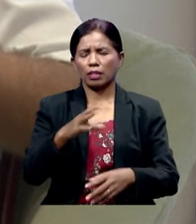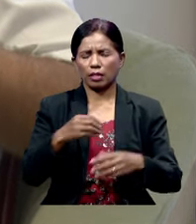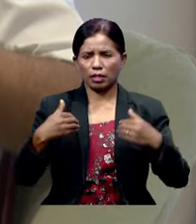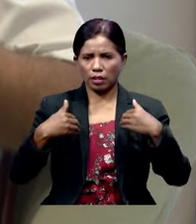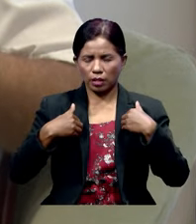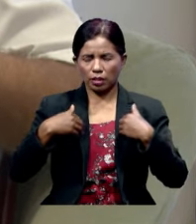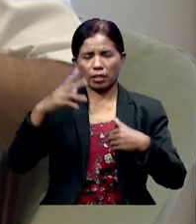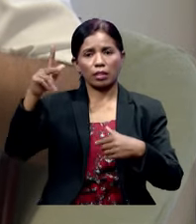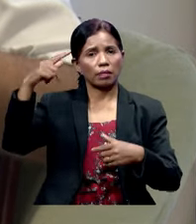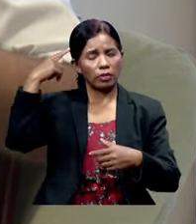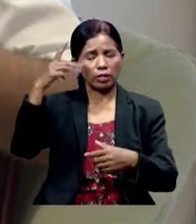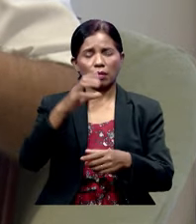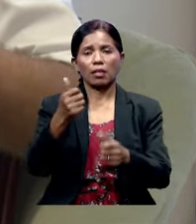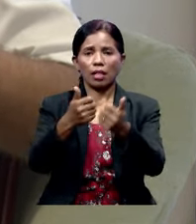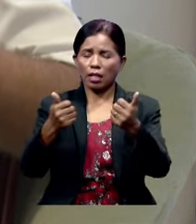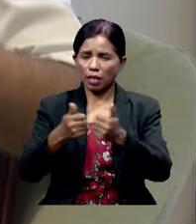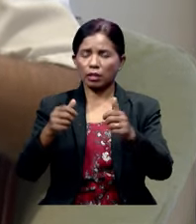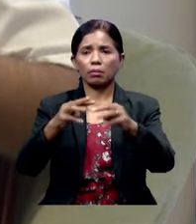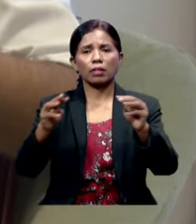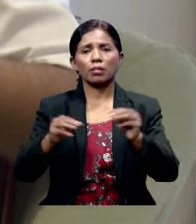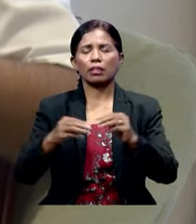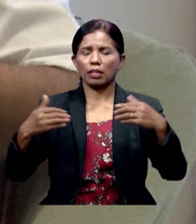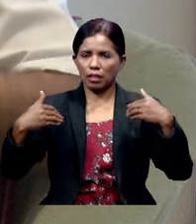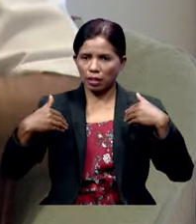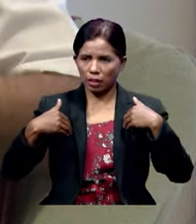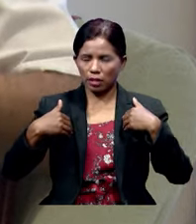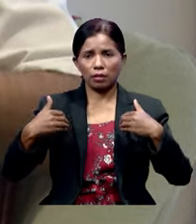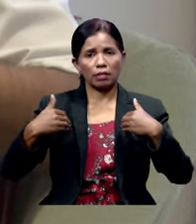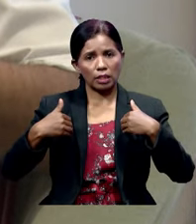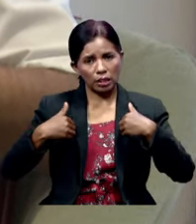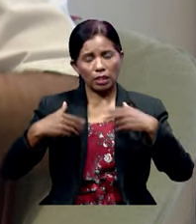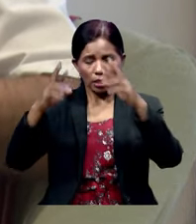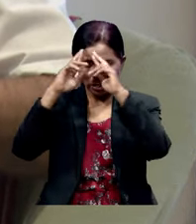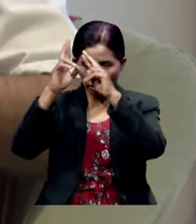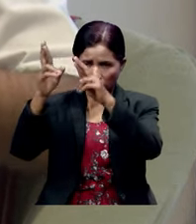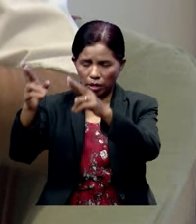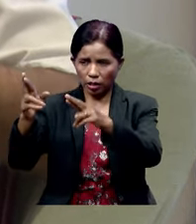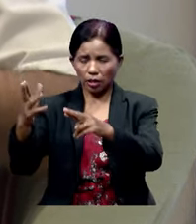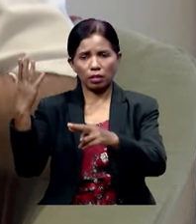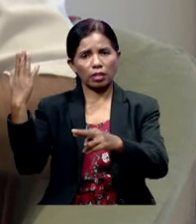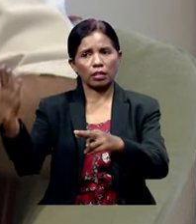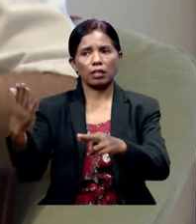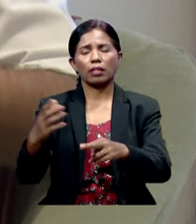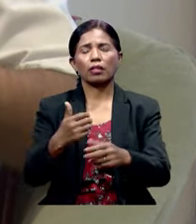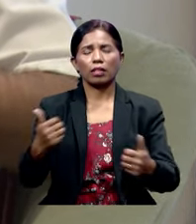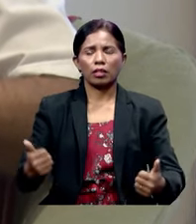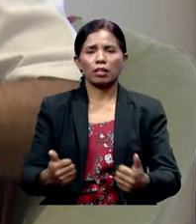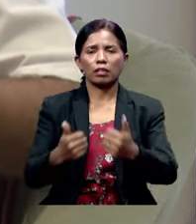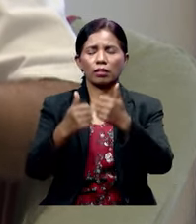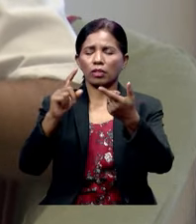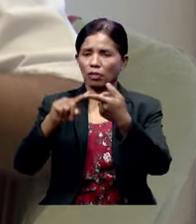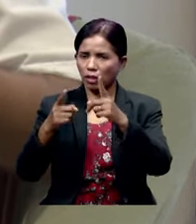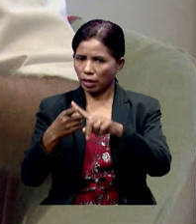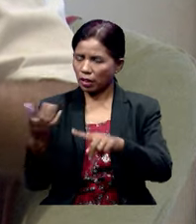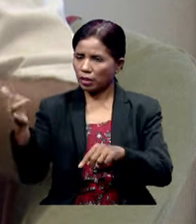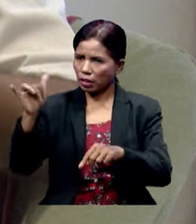das artes marciais tem este sentido do respeito dos adversá do do colega